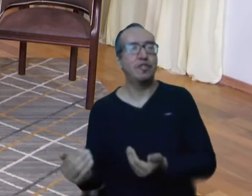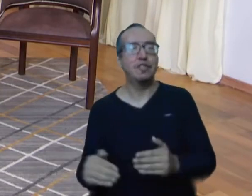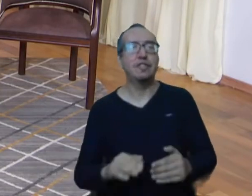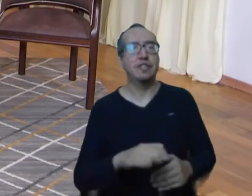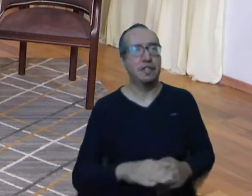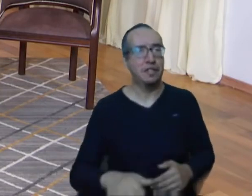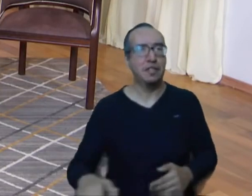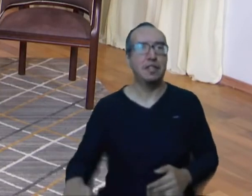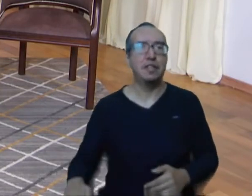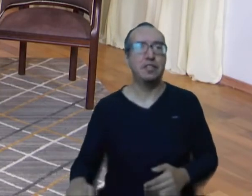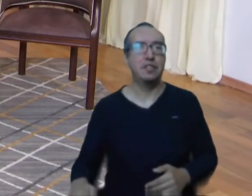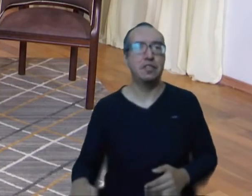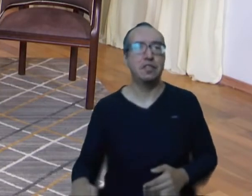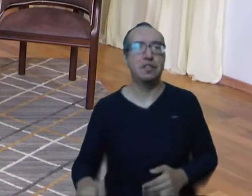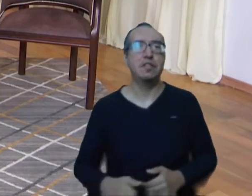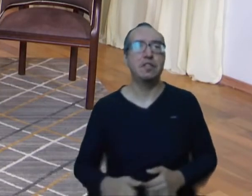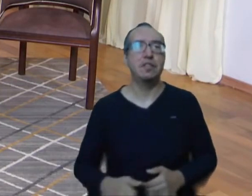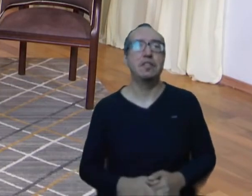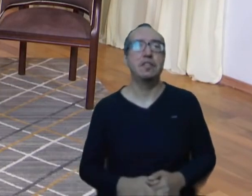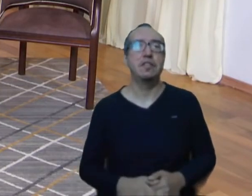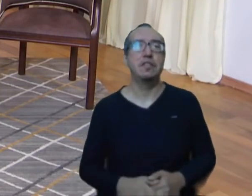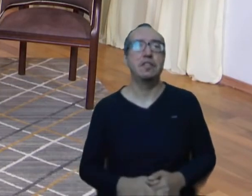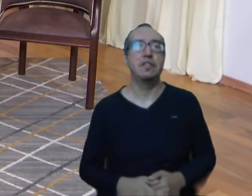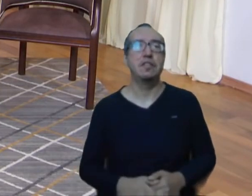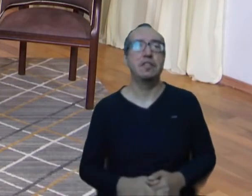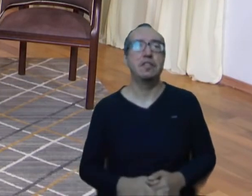fadada ao fracasso.